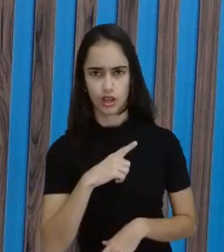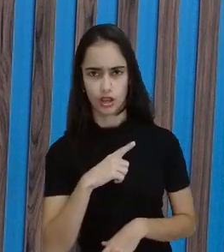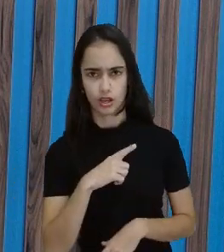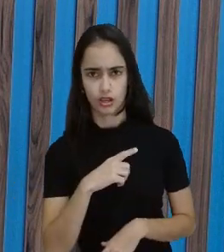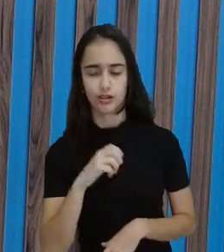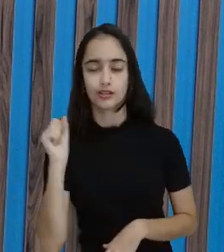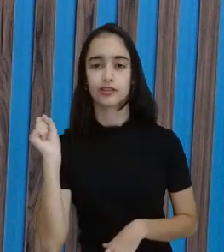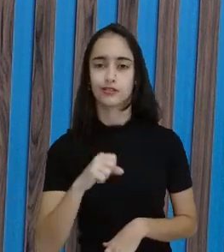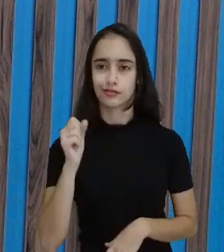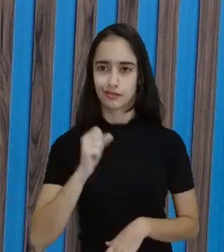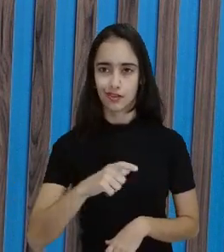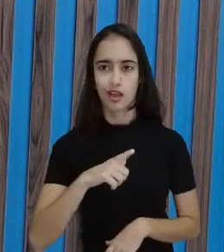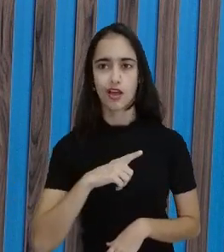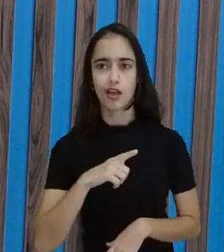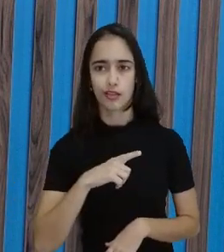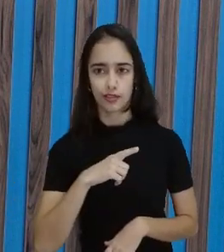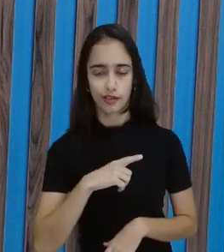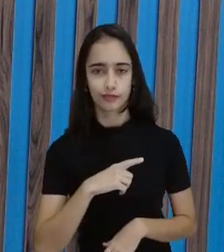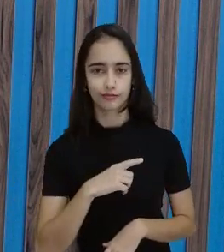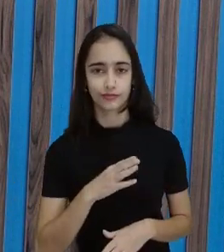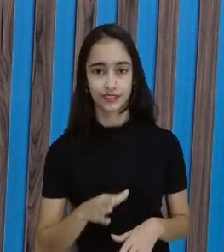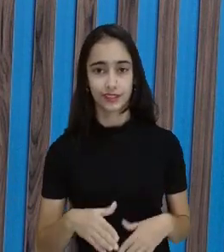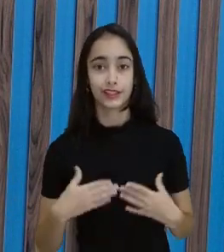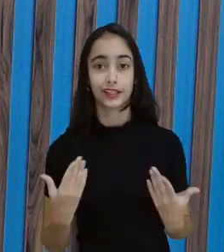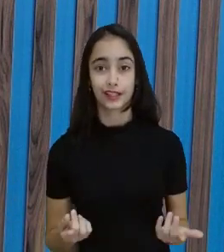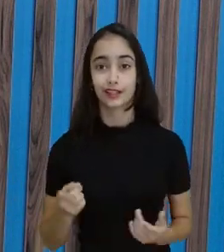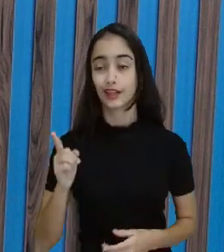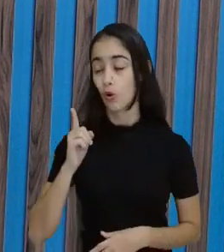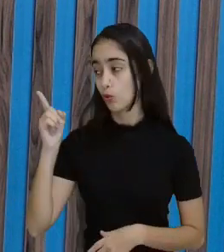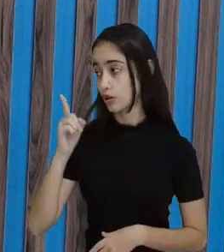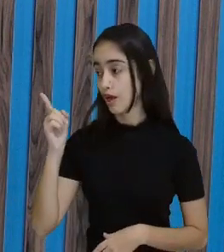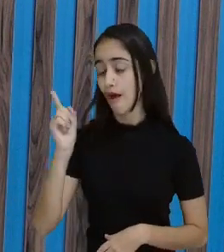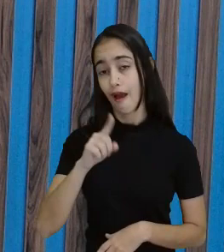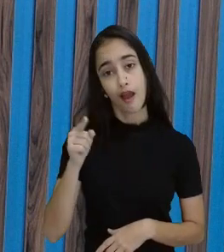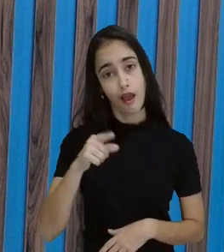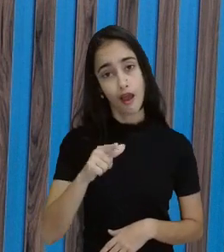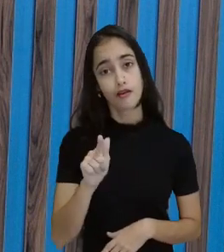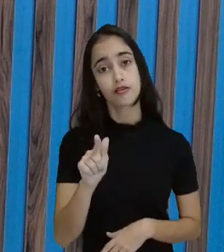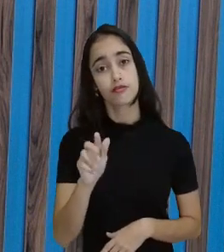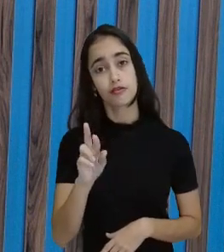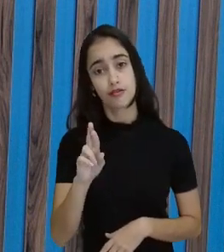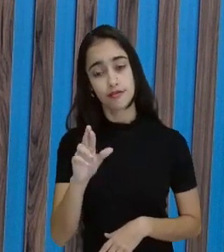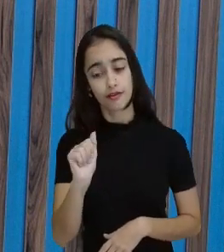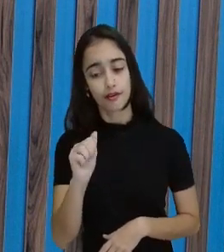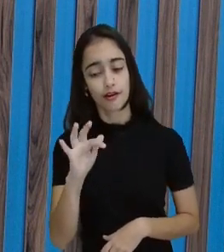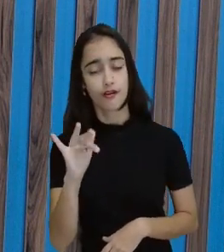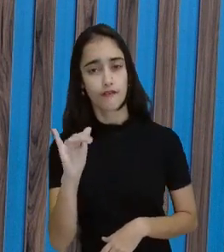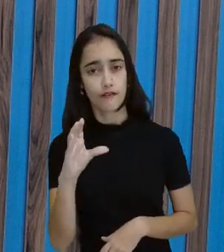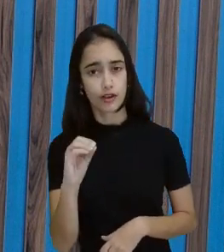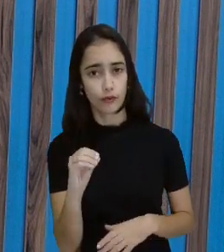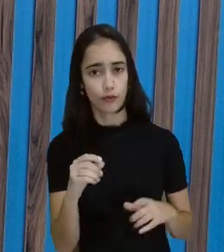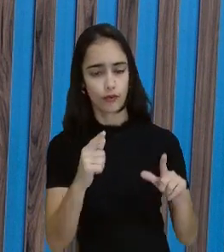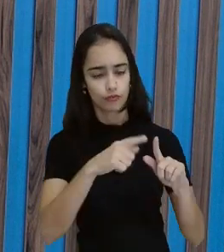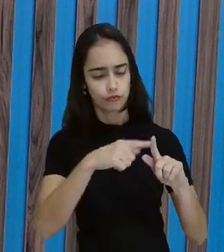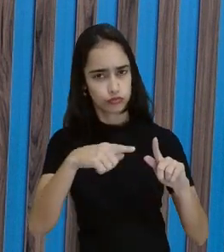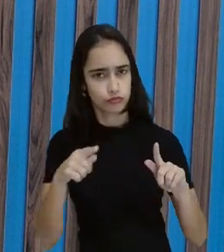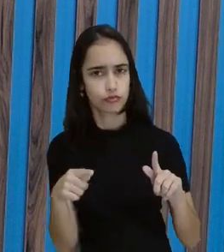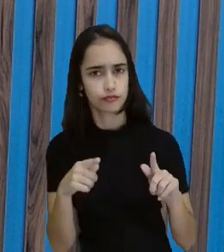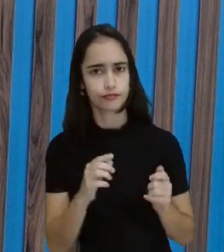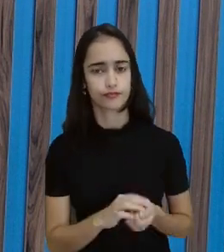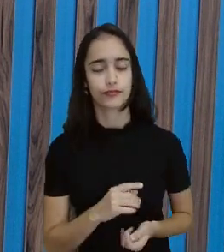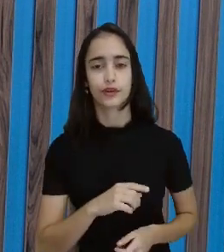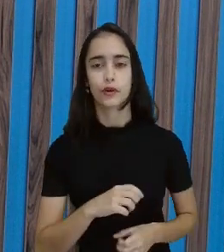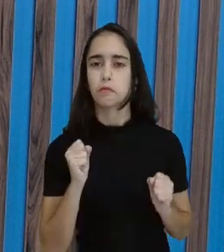verdade? Pois é, gente. Então, aí nós estamos vendo um gráfico. O gráfico pode ser usado de